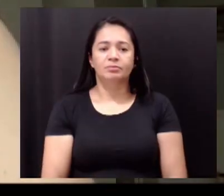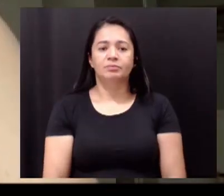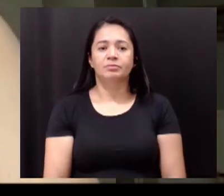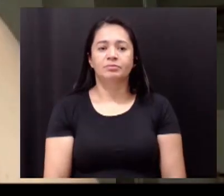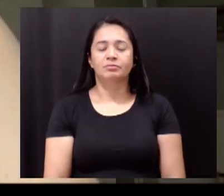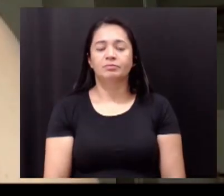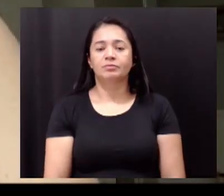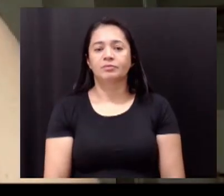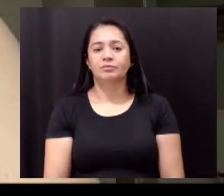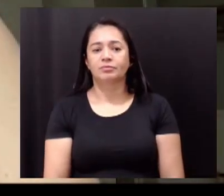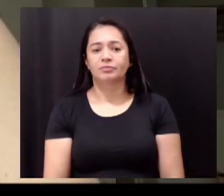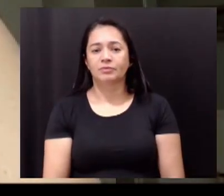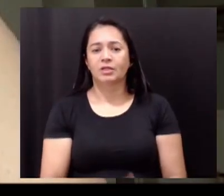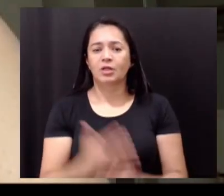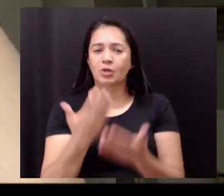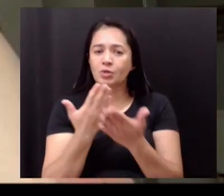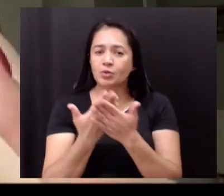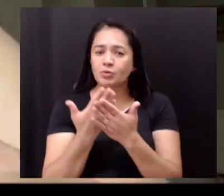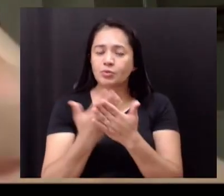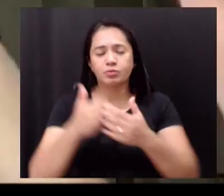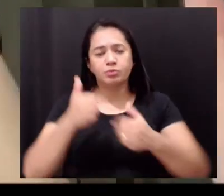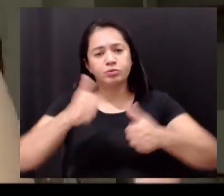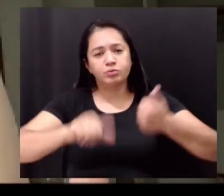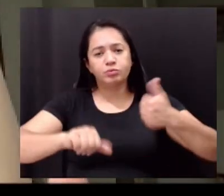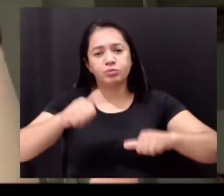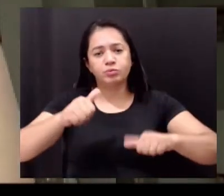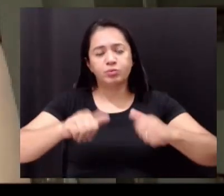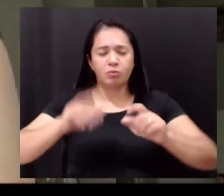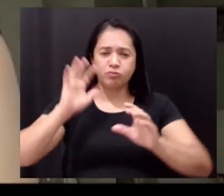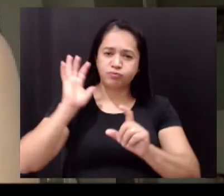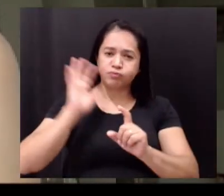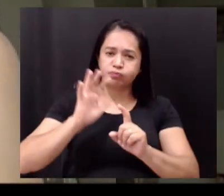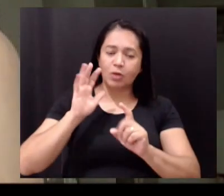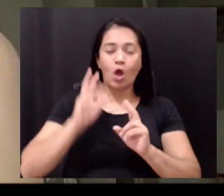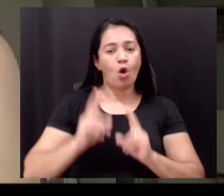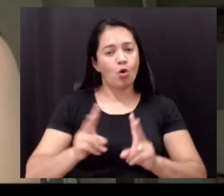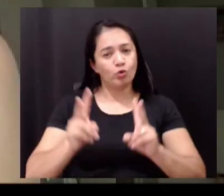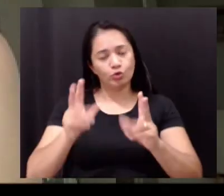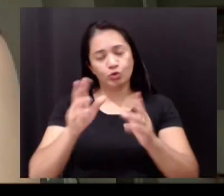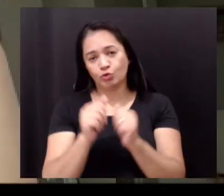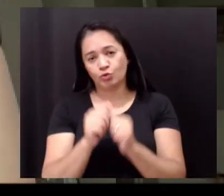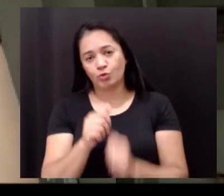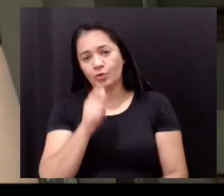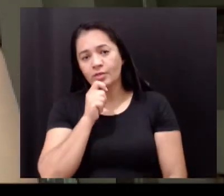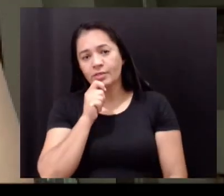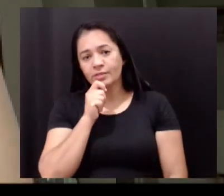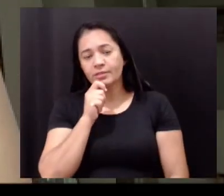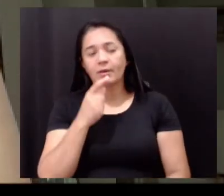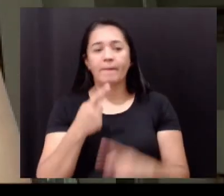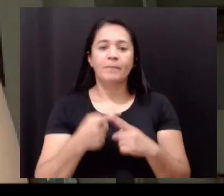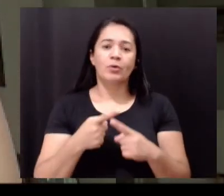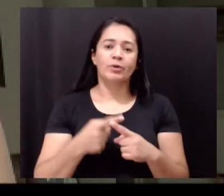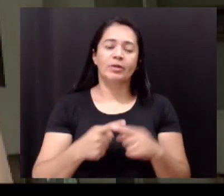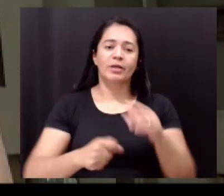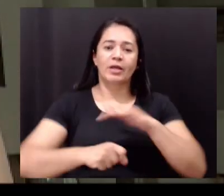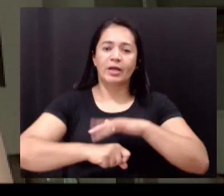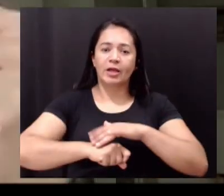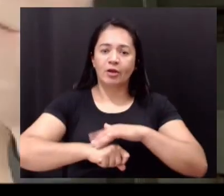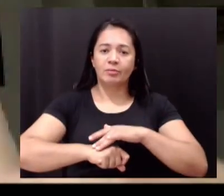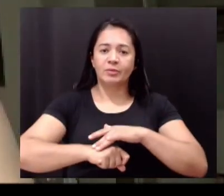muita análise, muita pressão como um todo no mundo, porque essa é uma doença que tem chance de ser